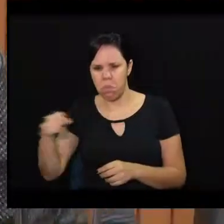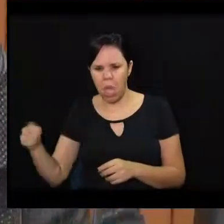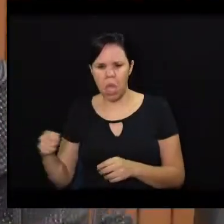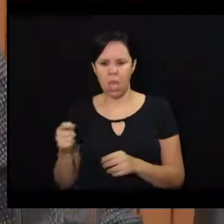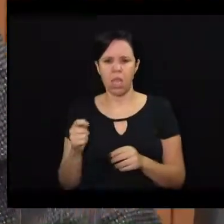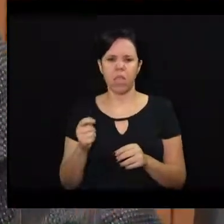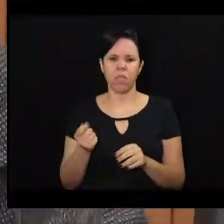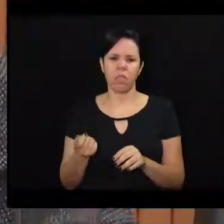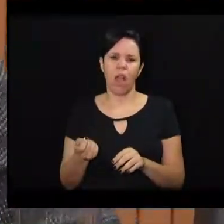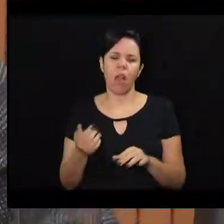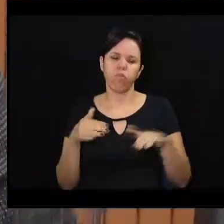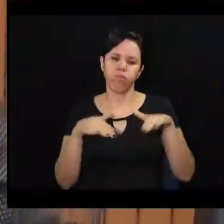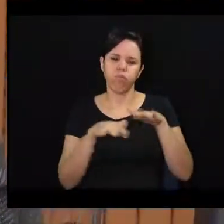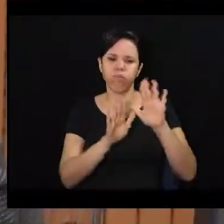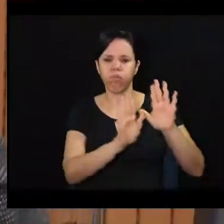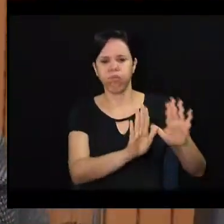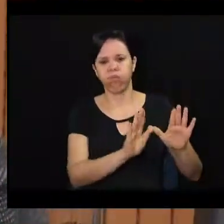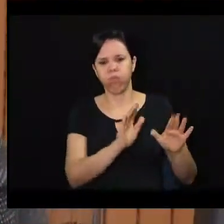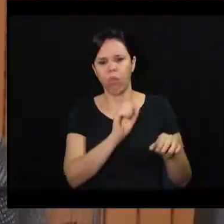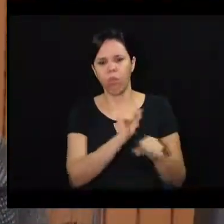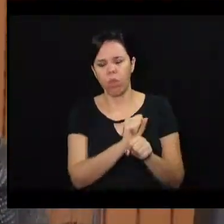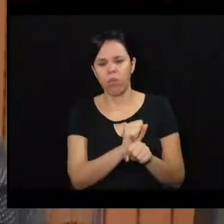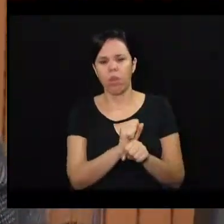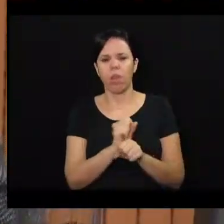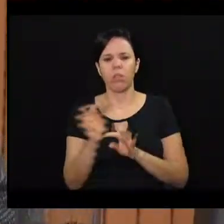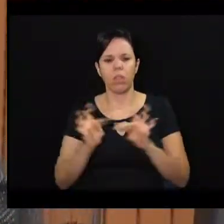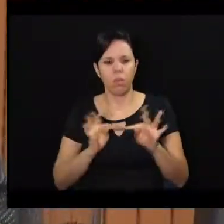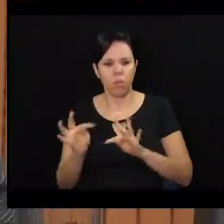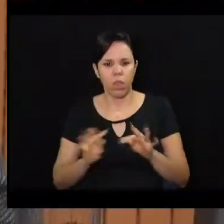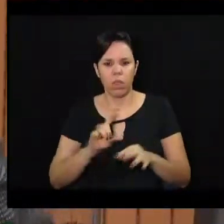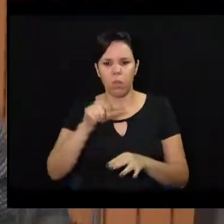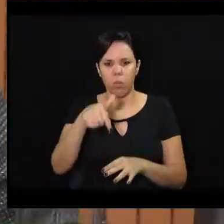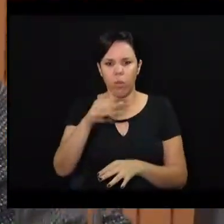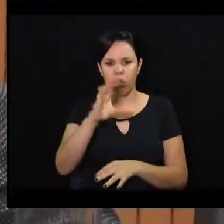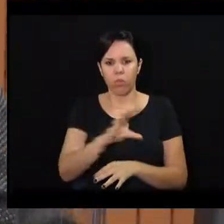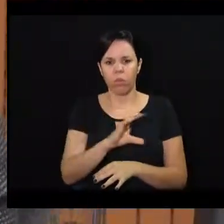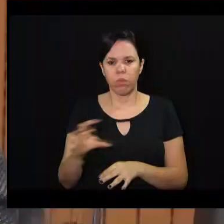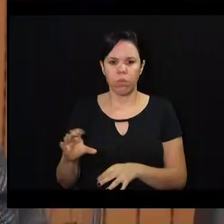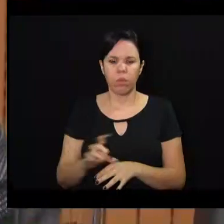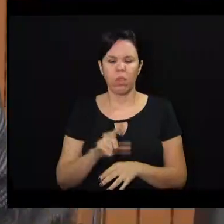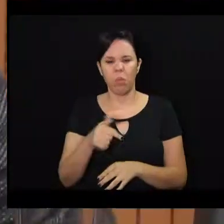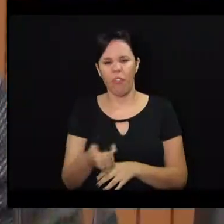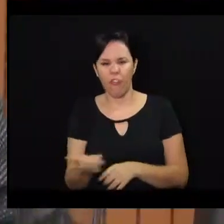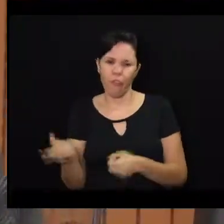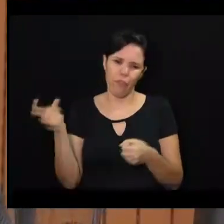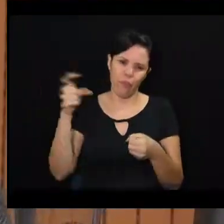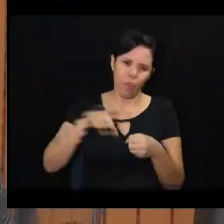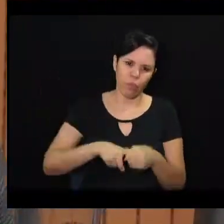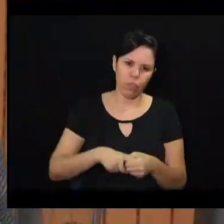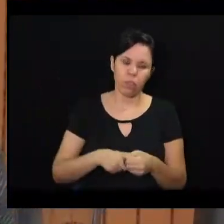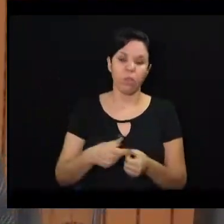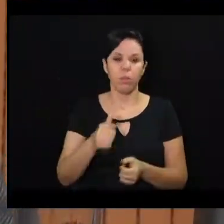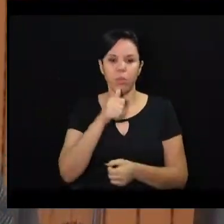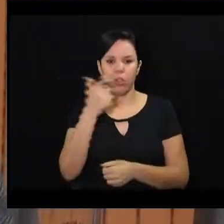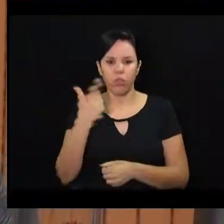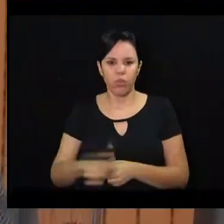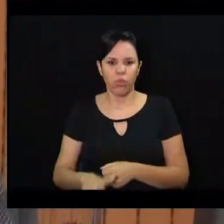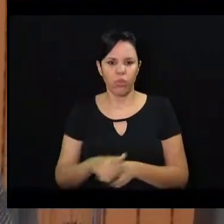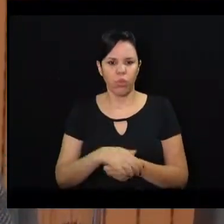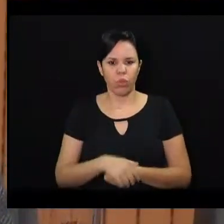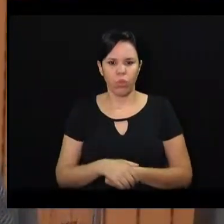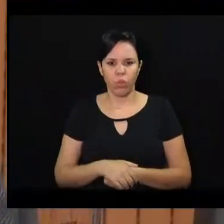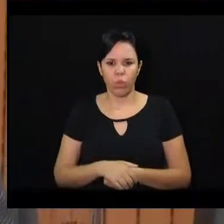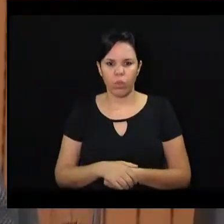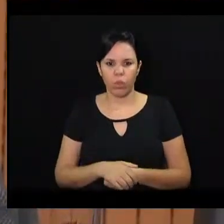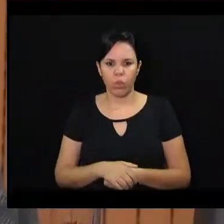saí, continuei na pastoral, com 2 meses peguei e veio uma recaída que tem uns que falam